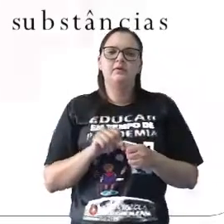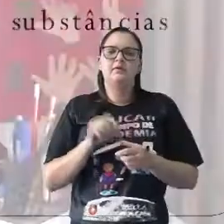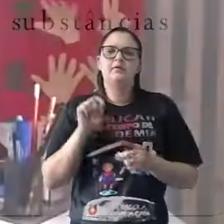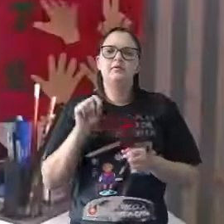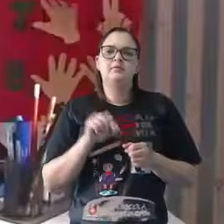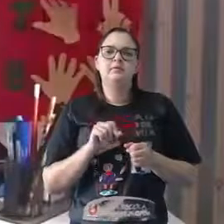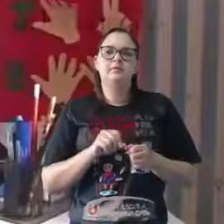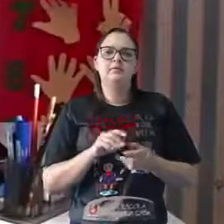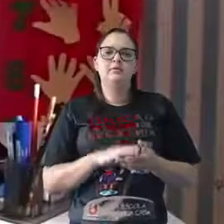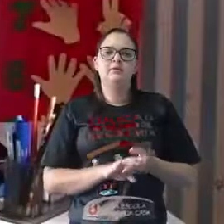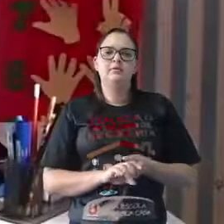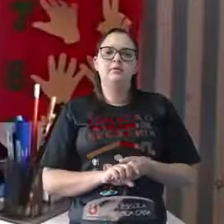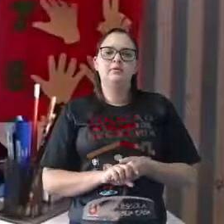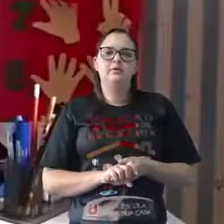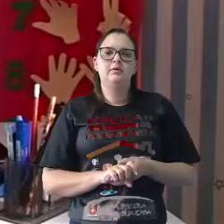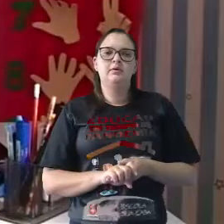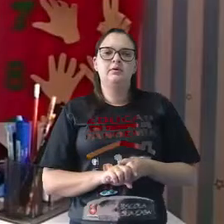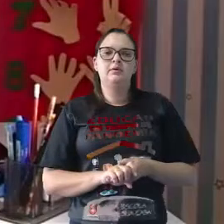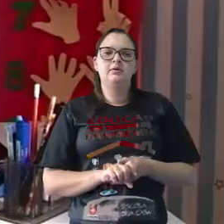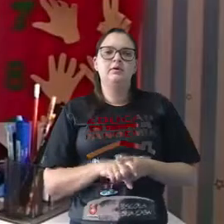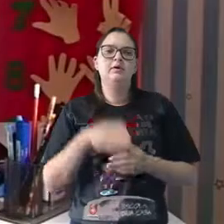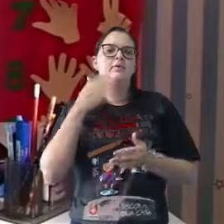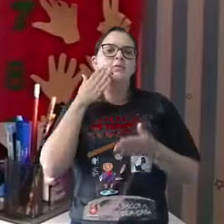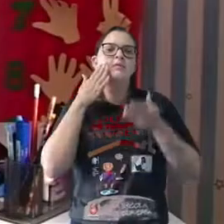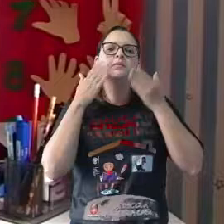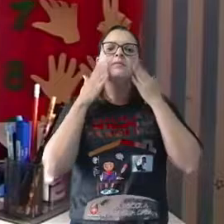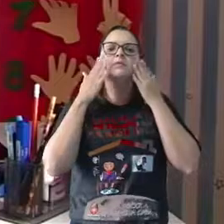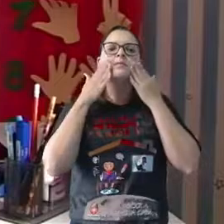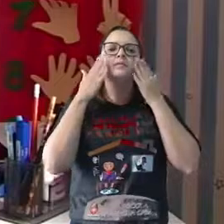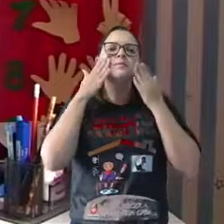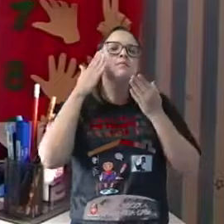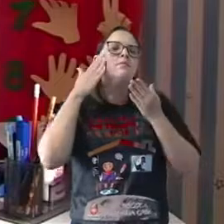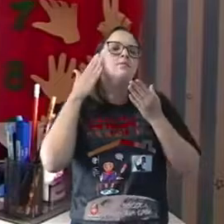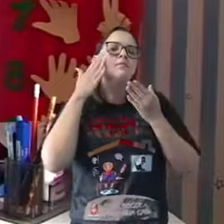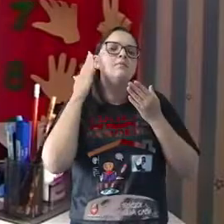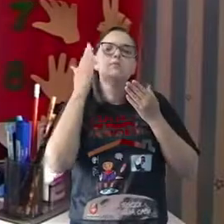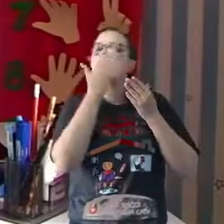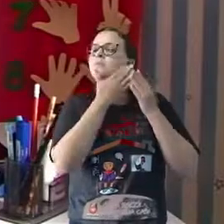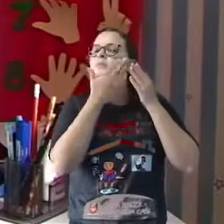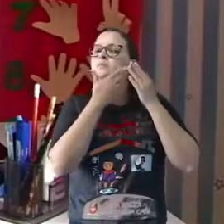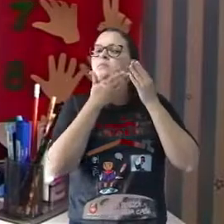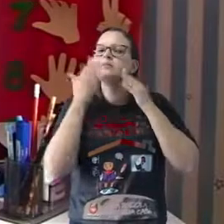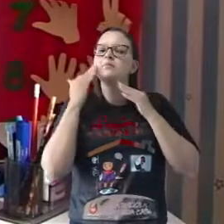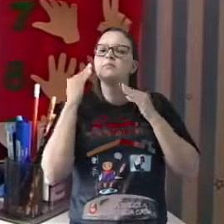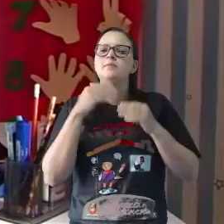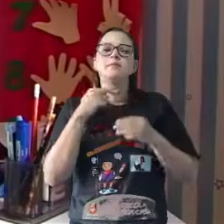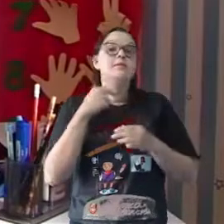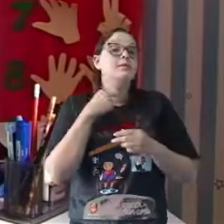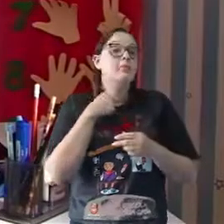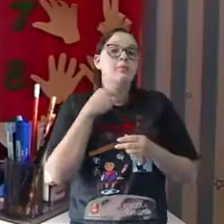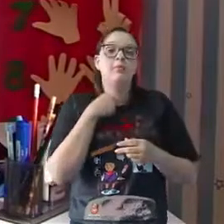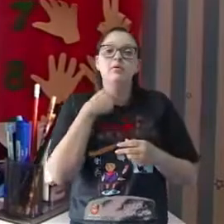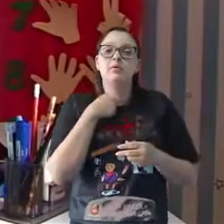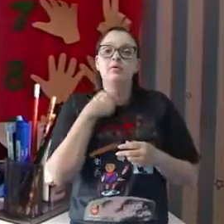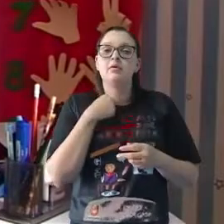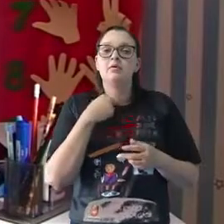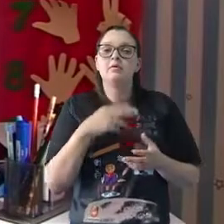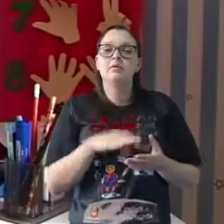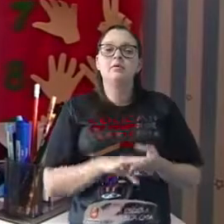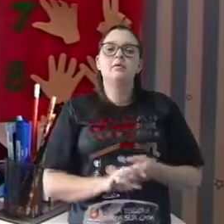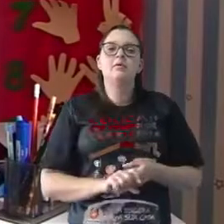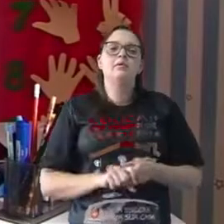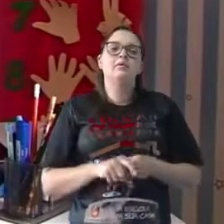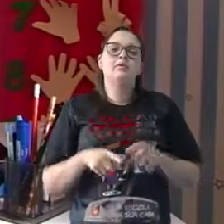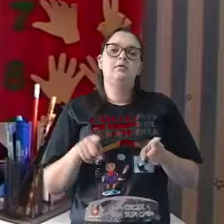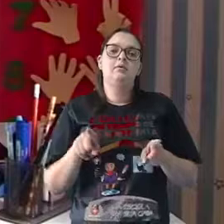quê? Tapam essas espinhas com maquiagem, né? É melhor evitar. Quanto mais você obstruir esse poro, quanto mais você